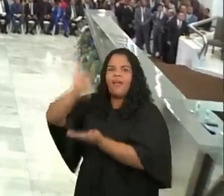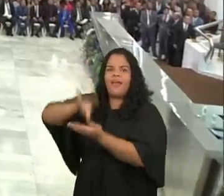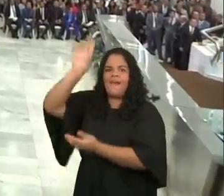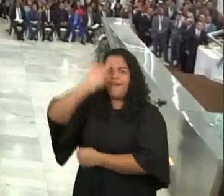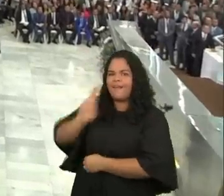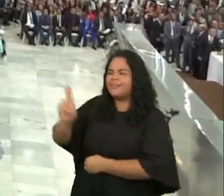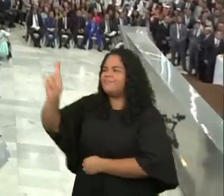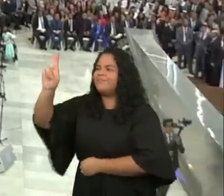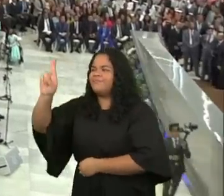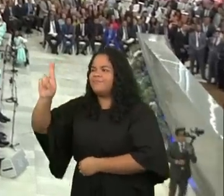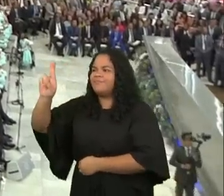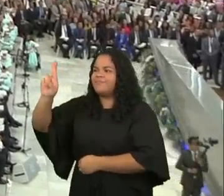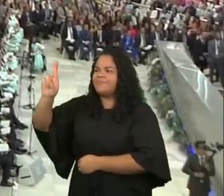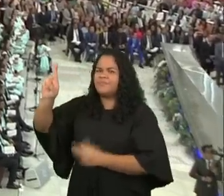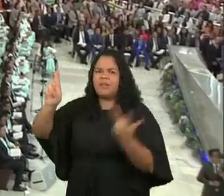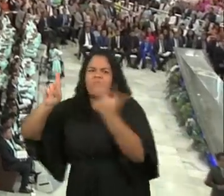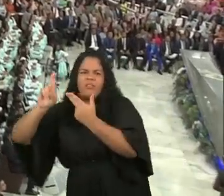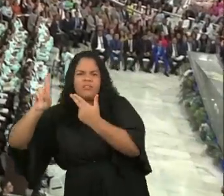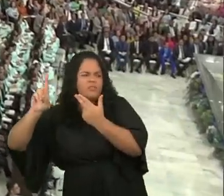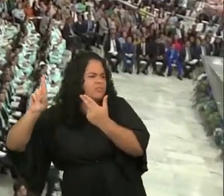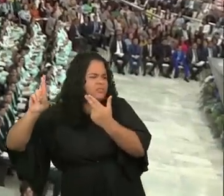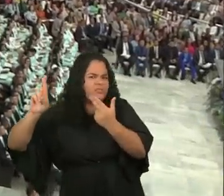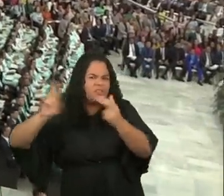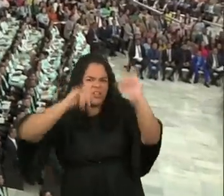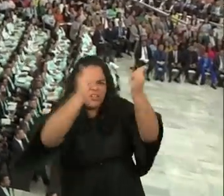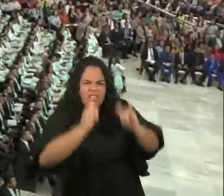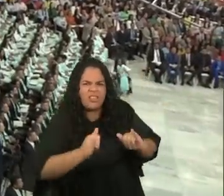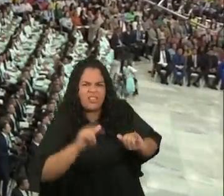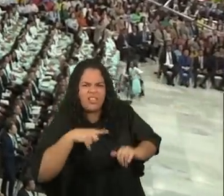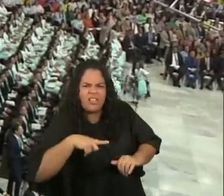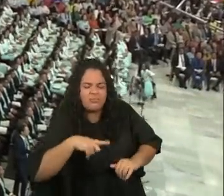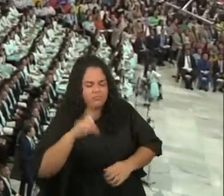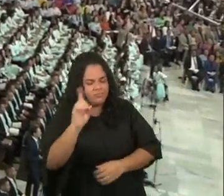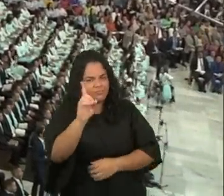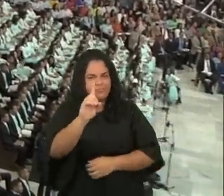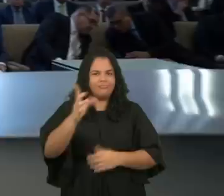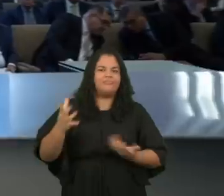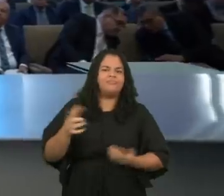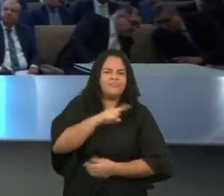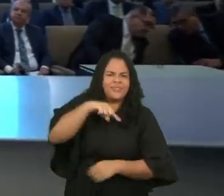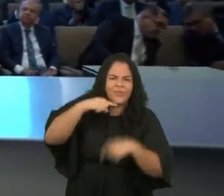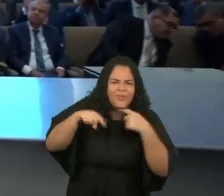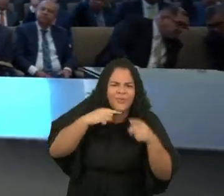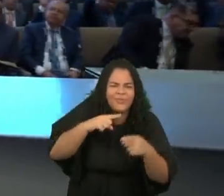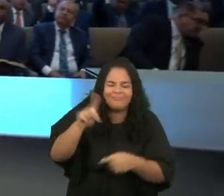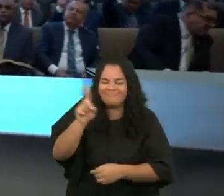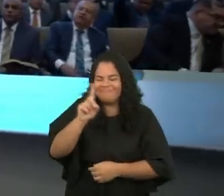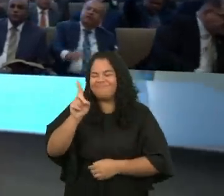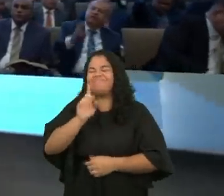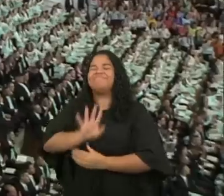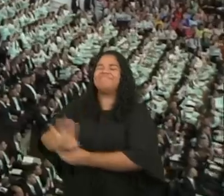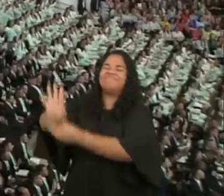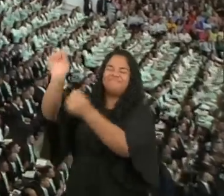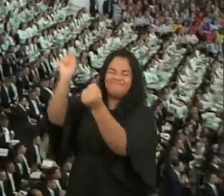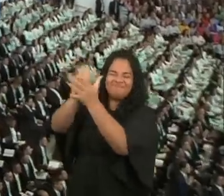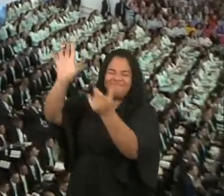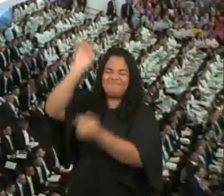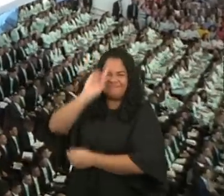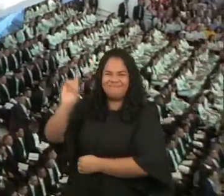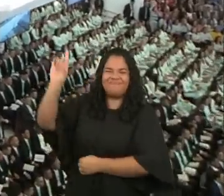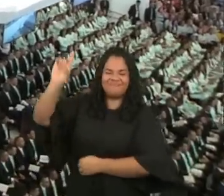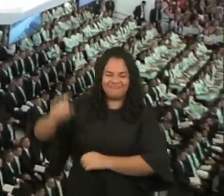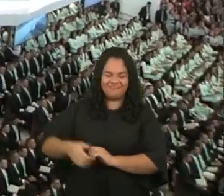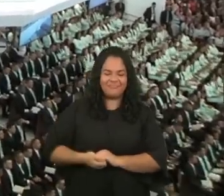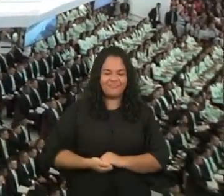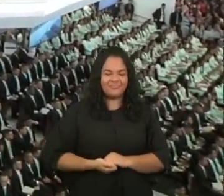nenhum outro. Alguém duvida aqui? Quem crê, levanta a mão e dá glória. Para que